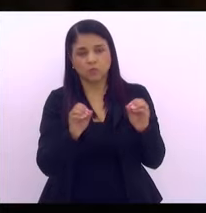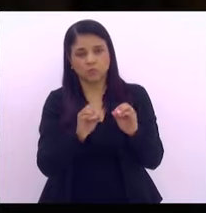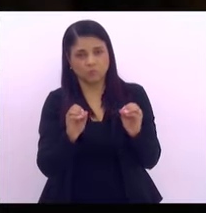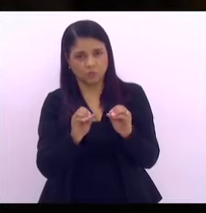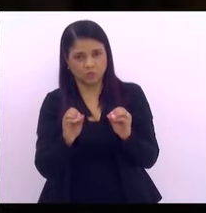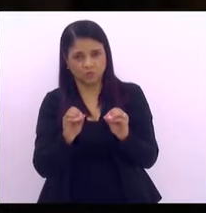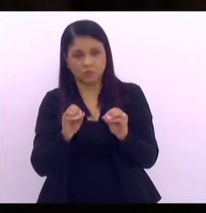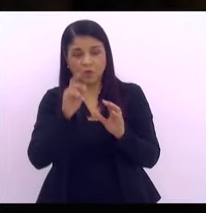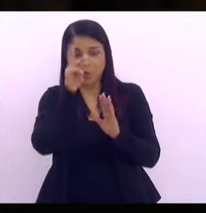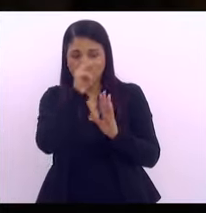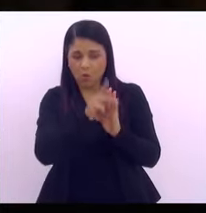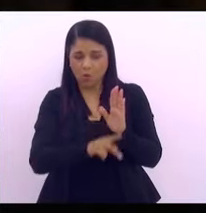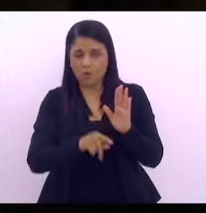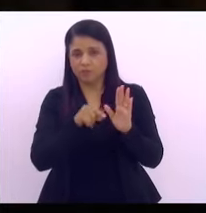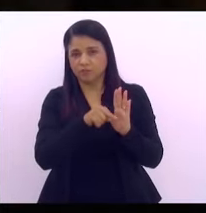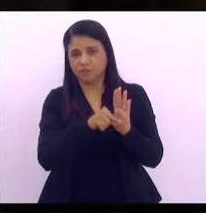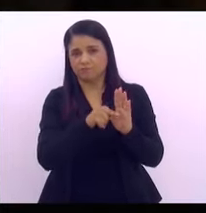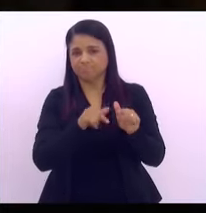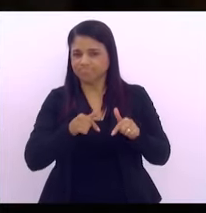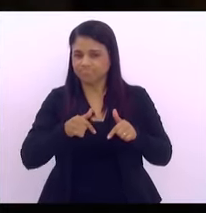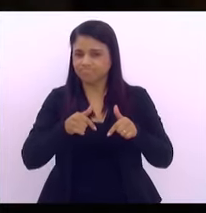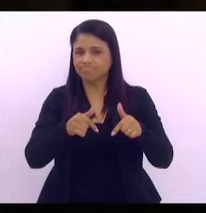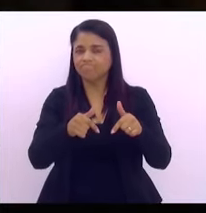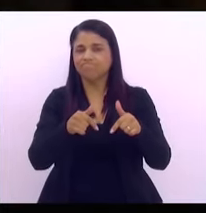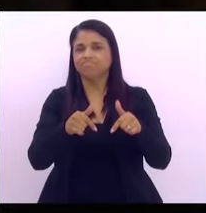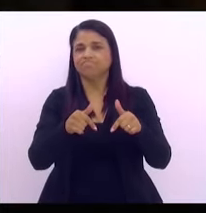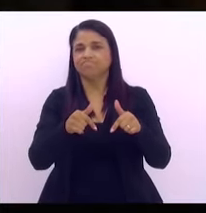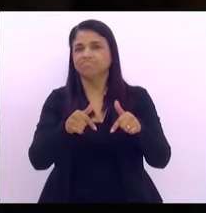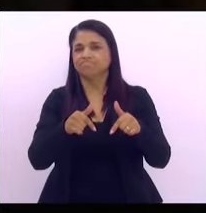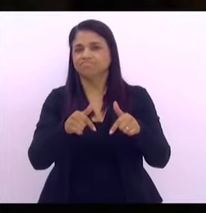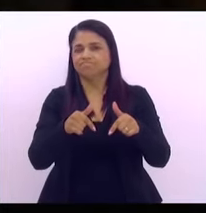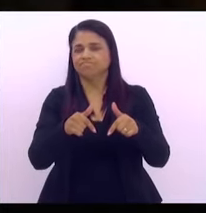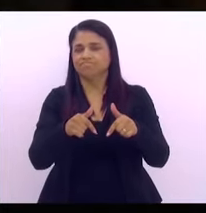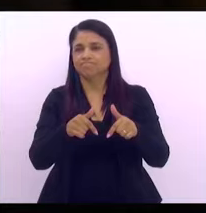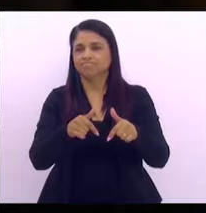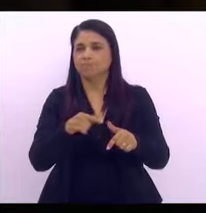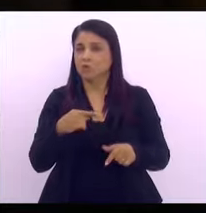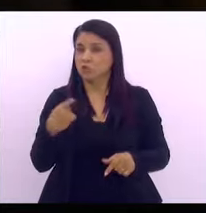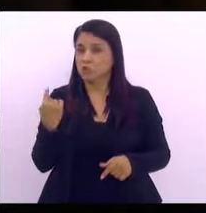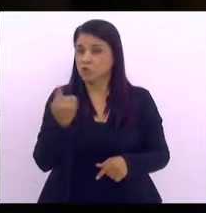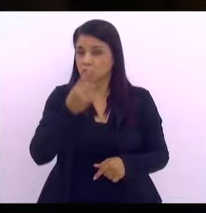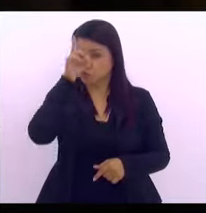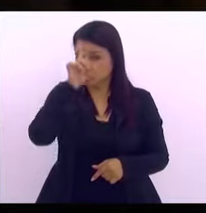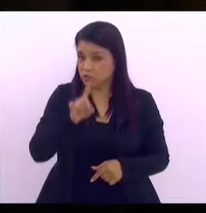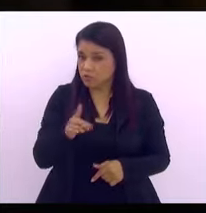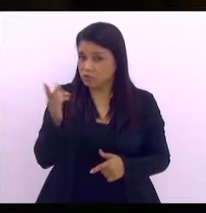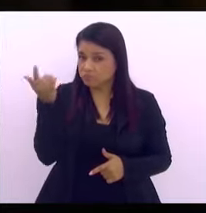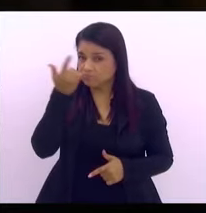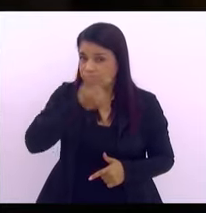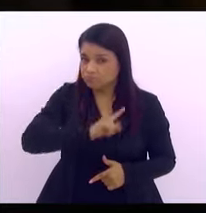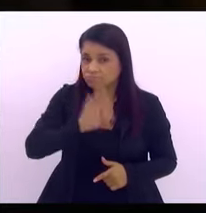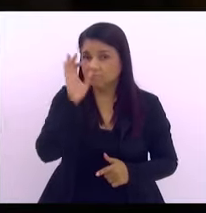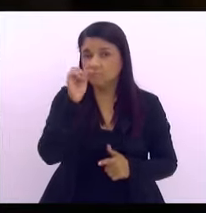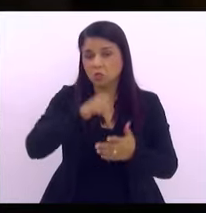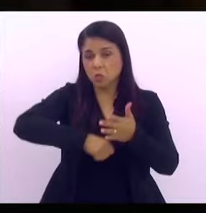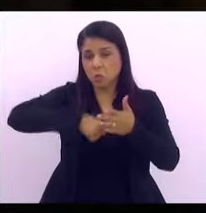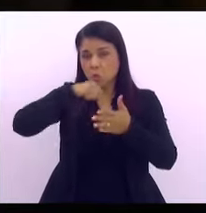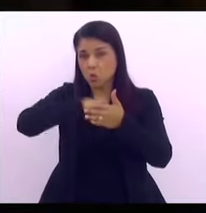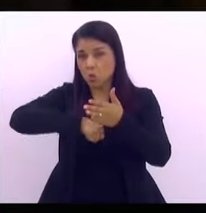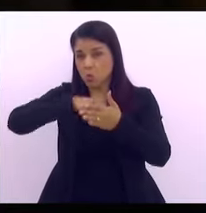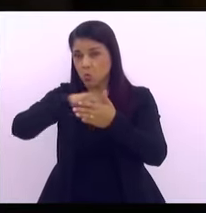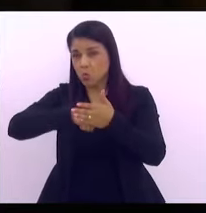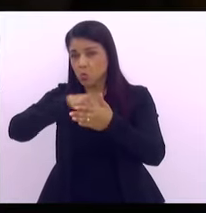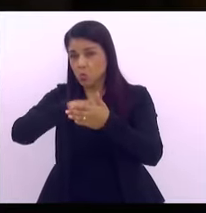caso aquele projeto prospere naquela casa legislativa, nossos direitos conquistados através de muita luta, através